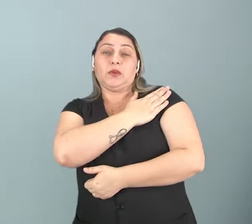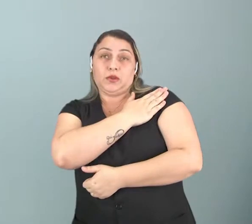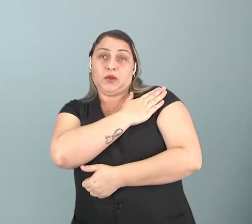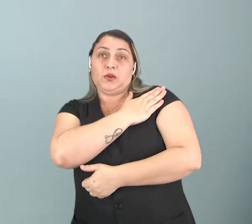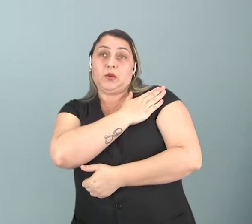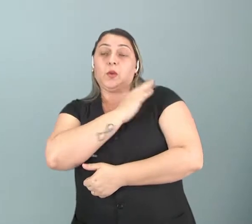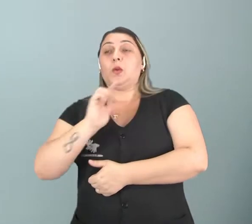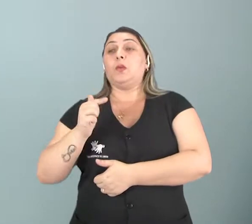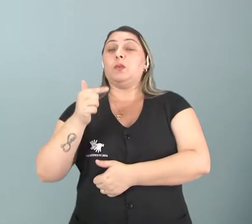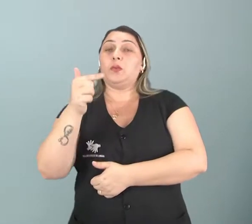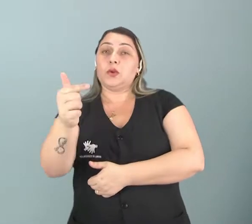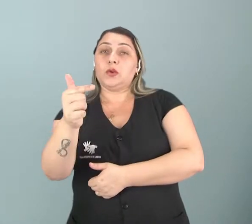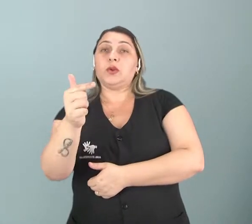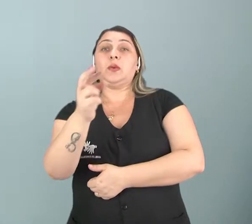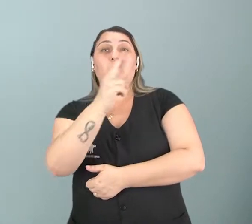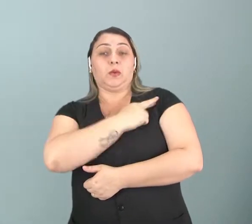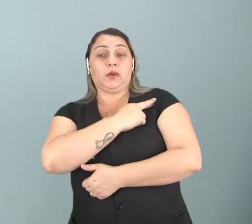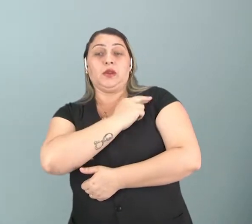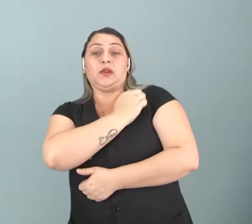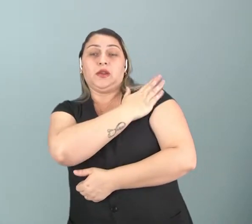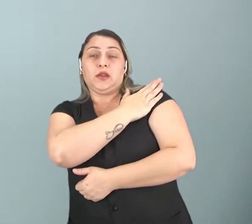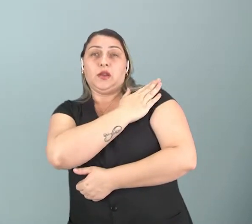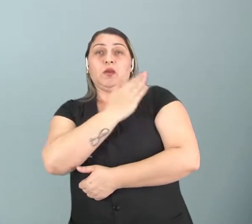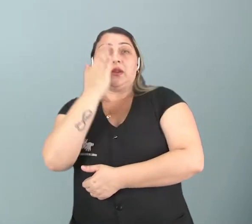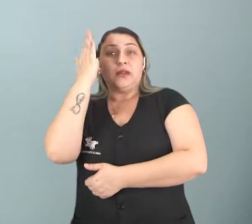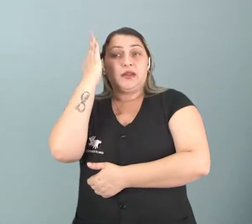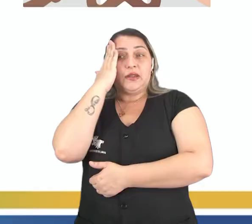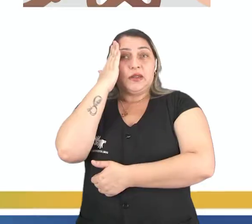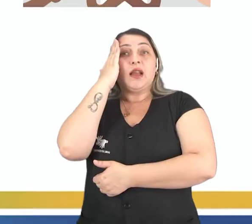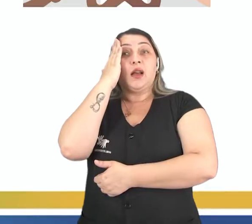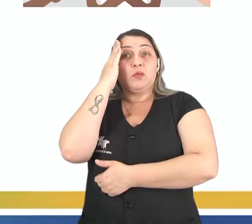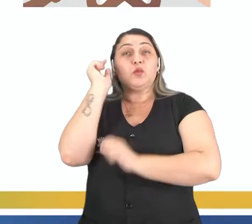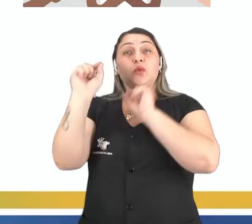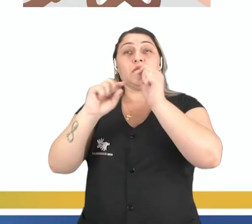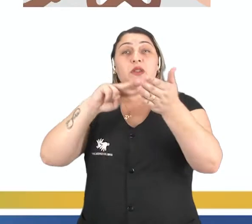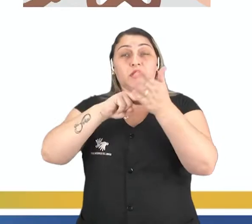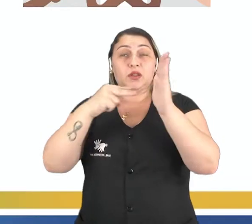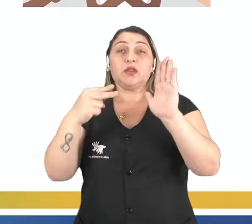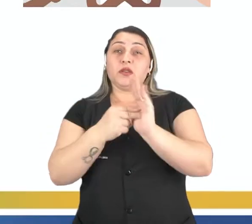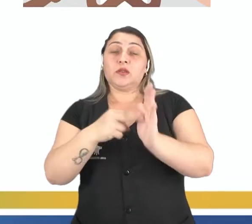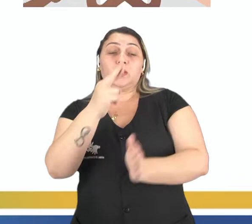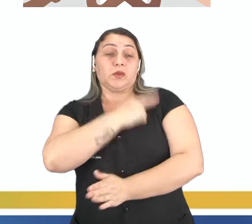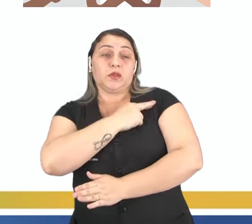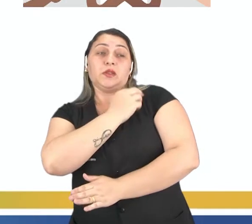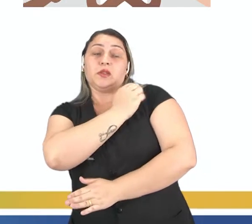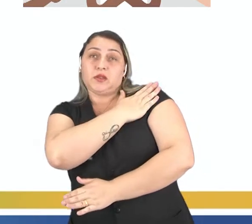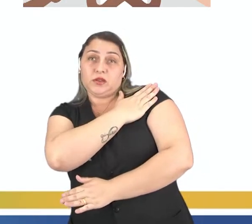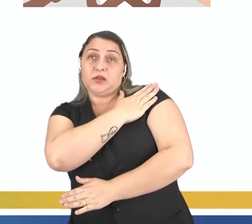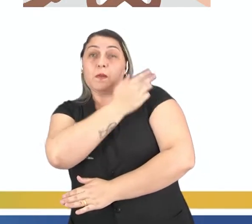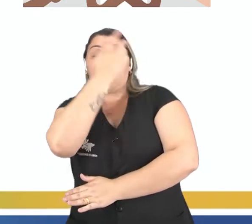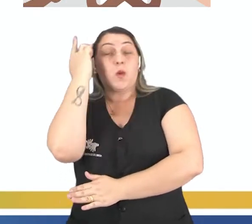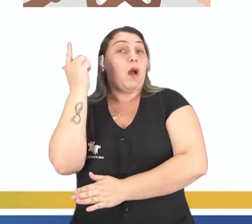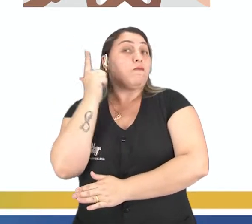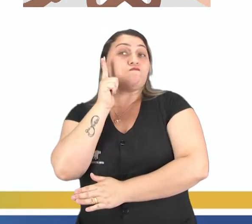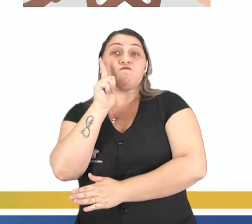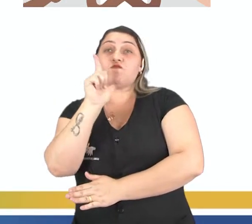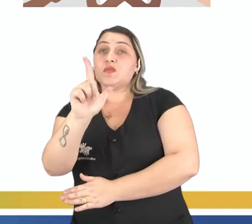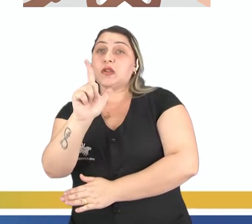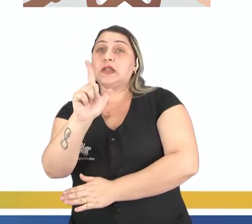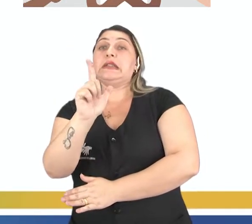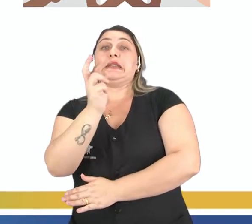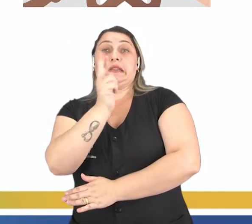O próximo é o racismo. Você sabe o que é o racismo? O racismo, assim, as pessoas que não conseguem deixar de